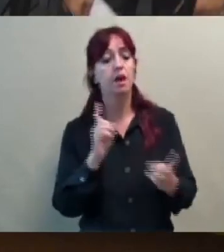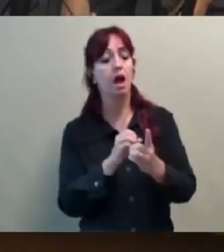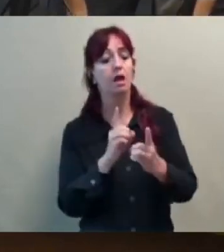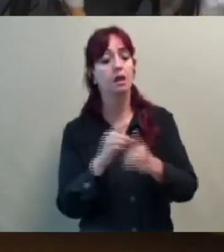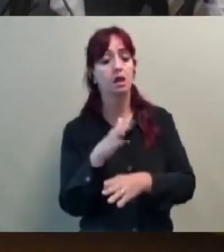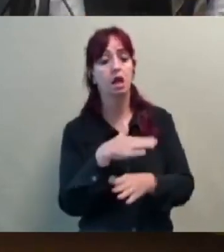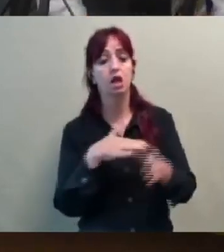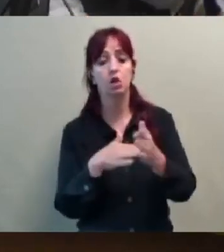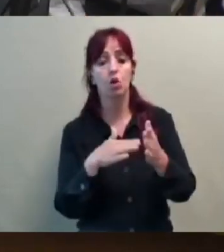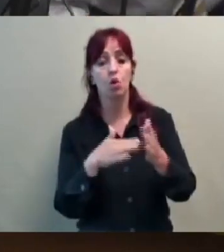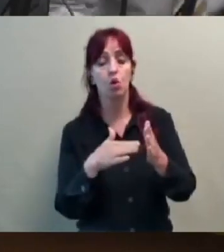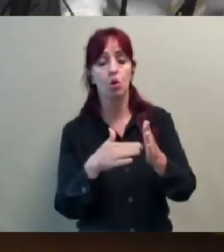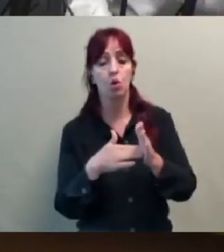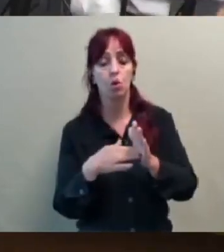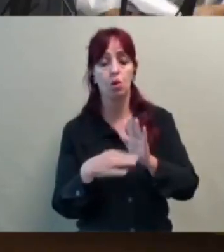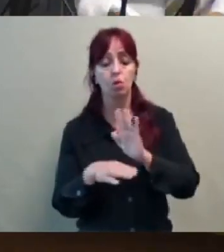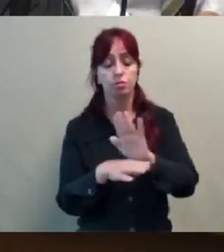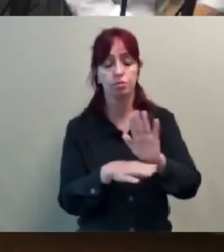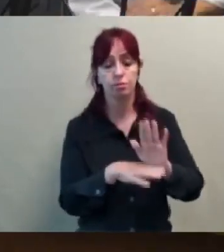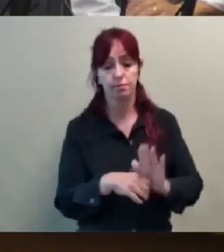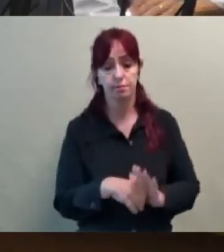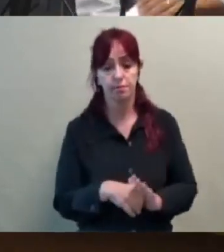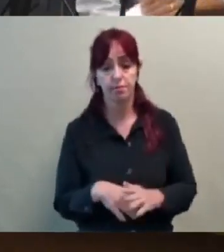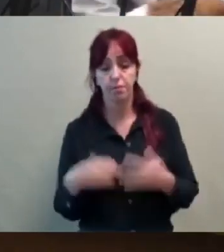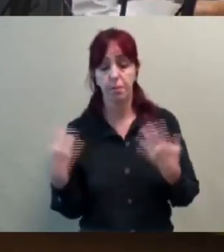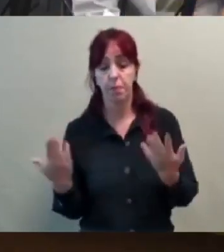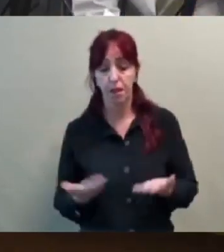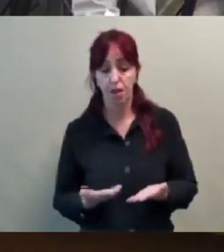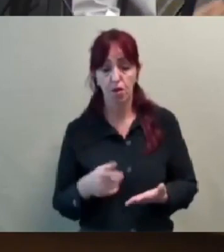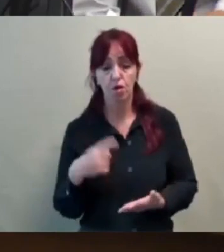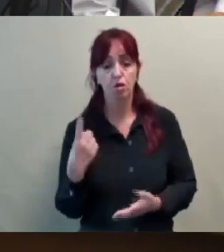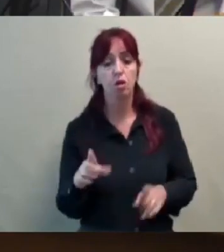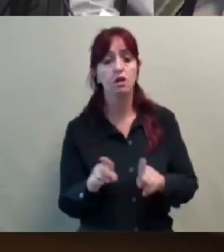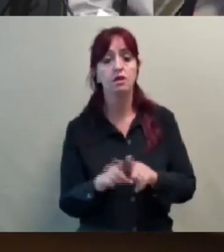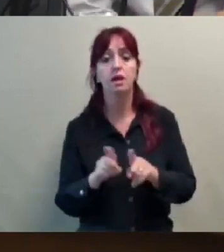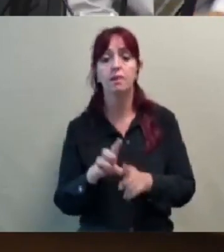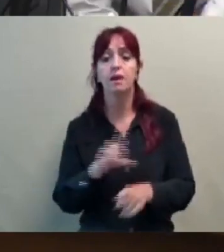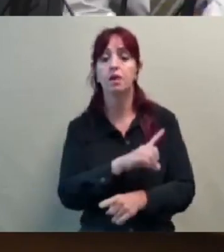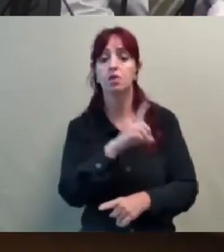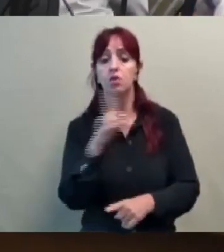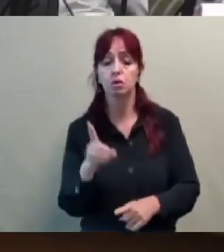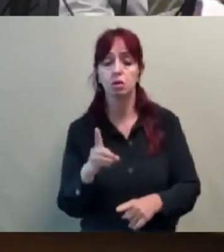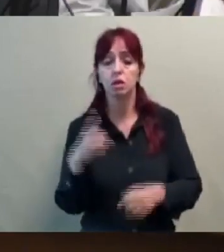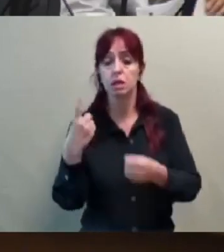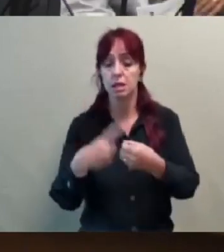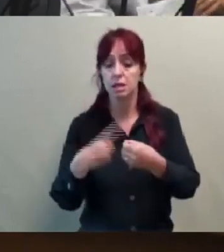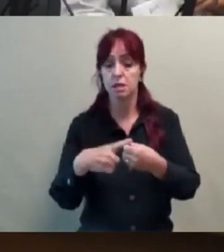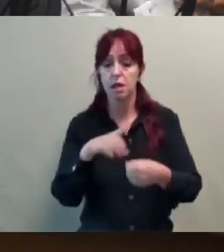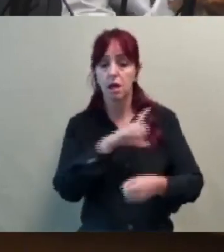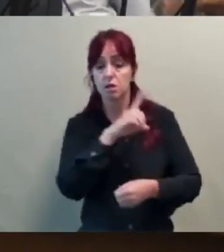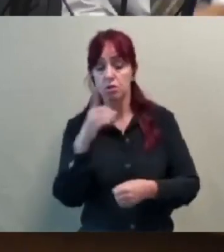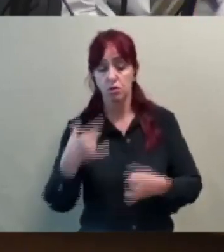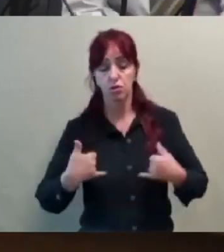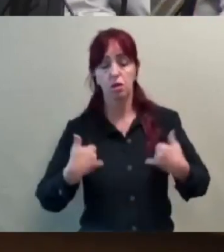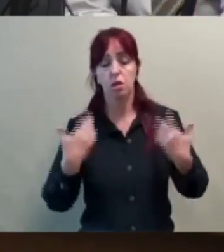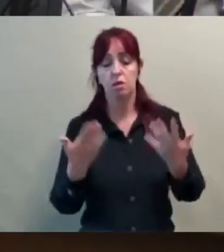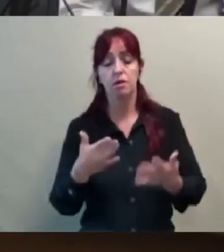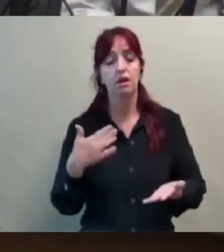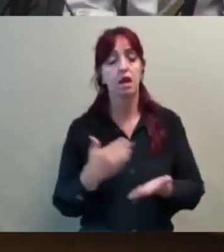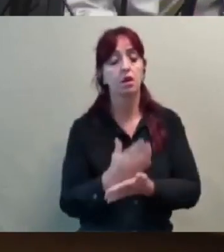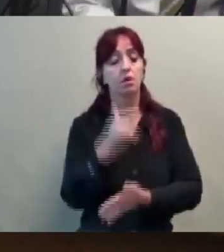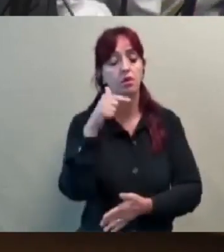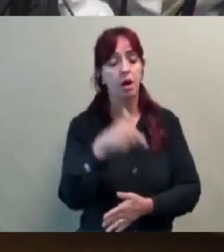suas frentes. Então, e hoje nós vamos também, no dia da cidade, no dia do aniversário, aprovarmos aqui um